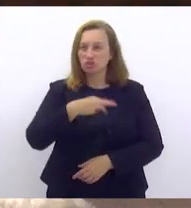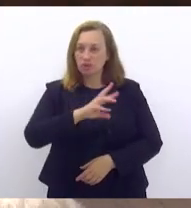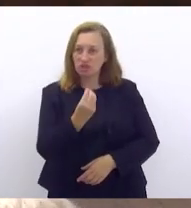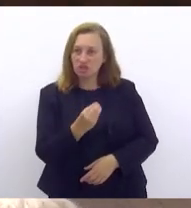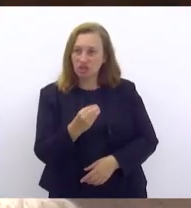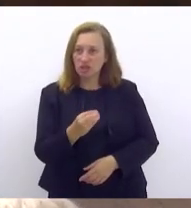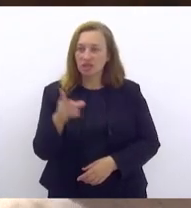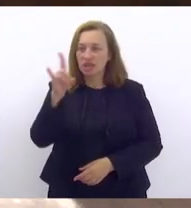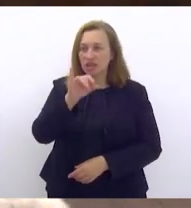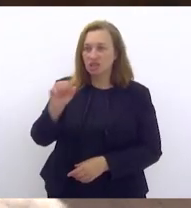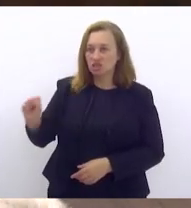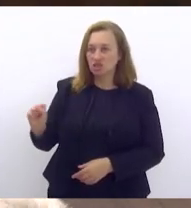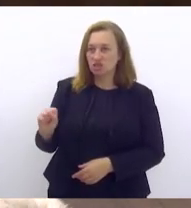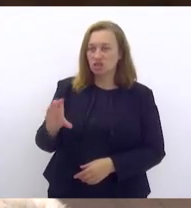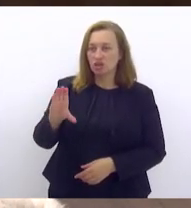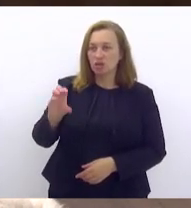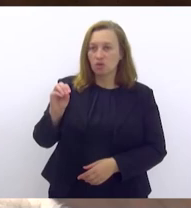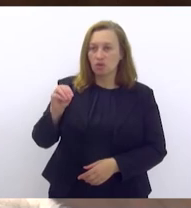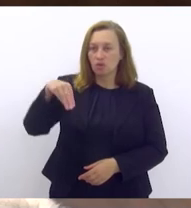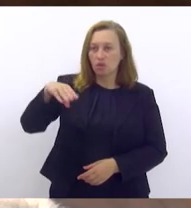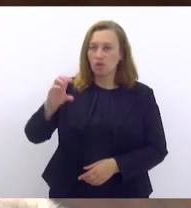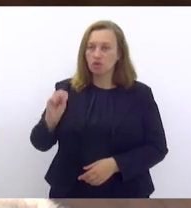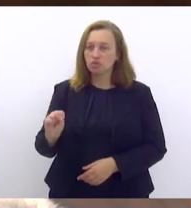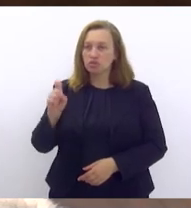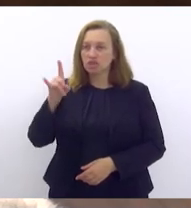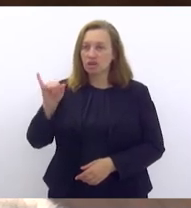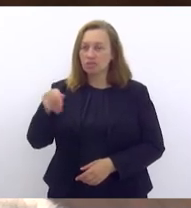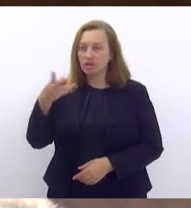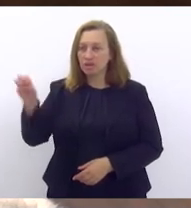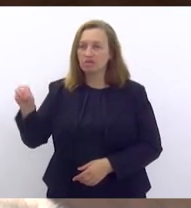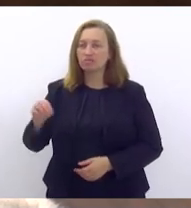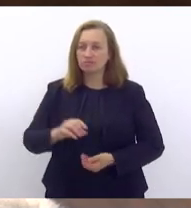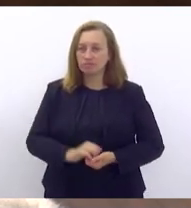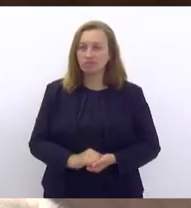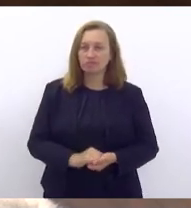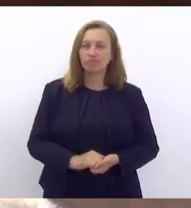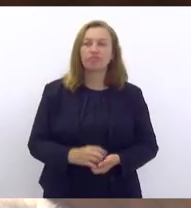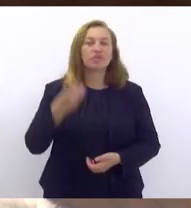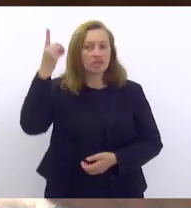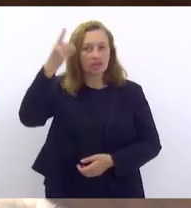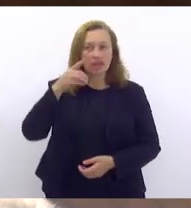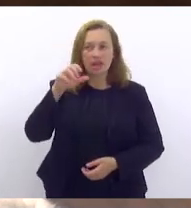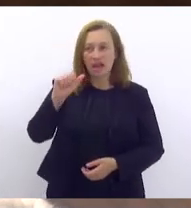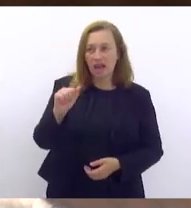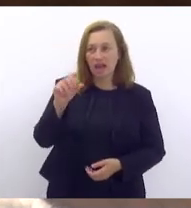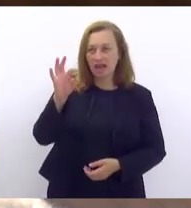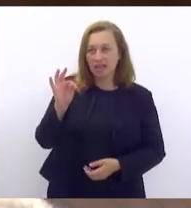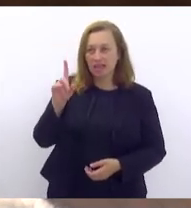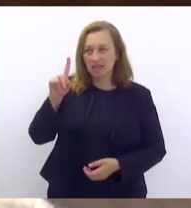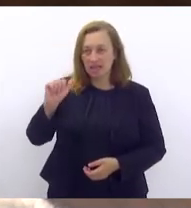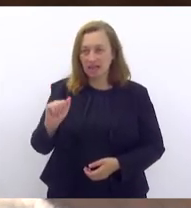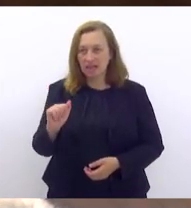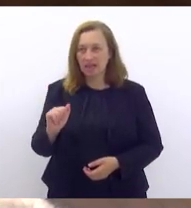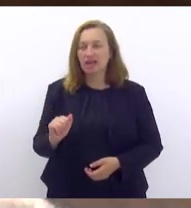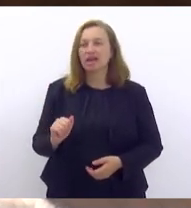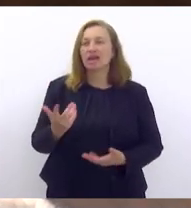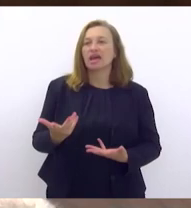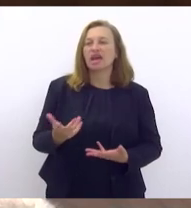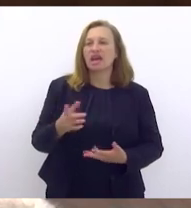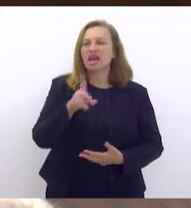é dia de Cosme Damião. Em homenagem ao deputado Átila Nunes, é dia da